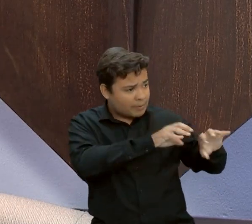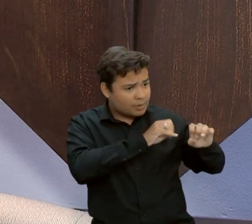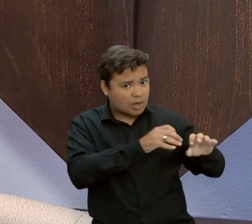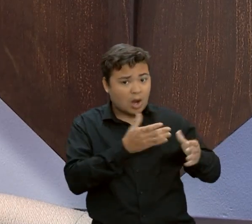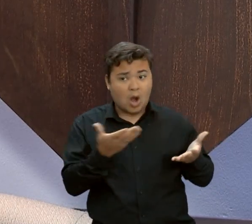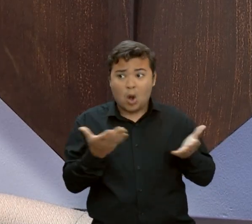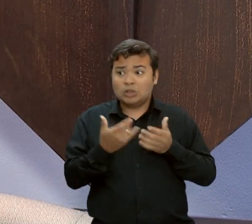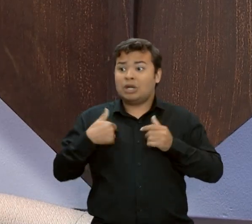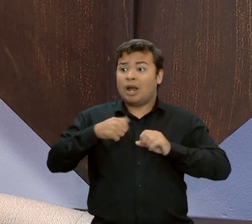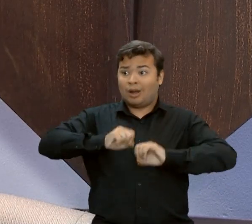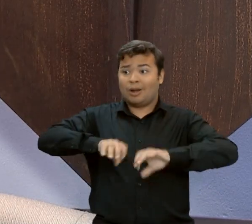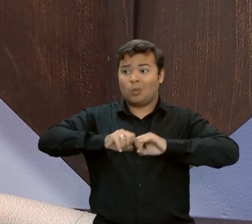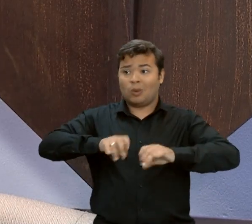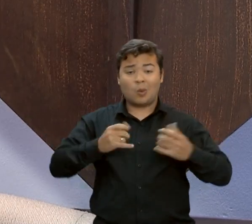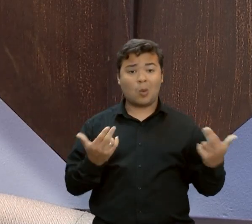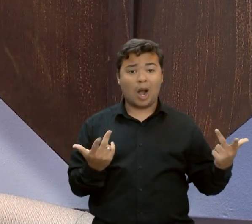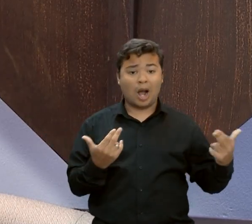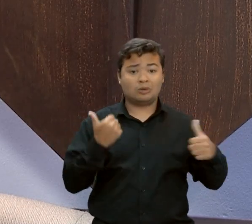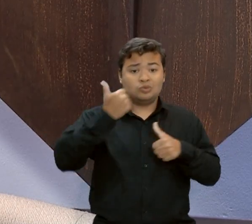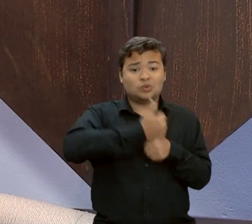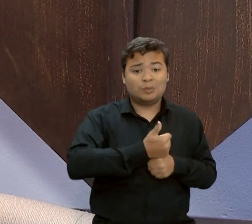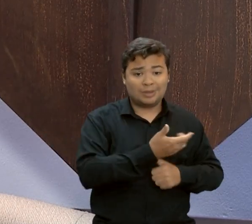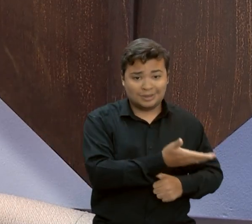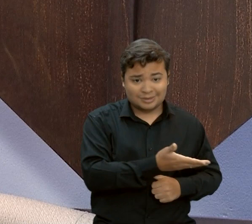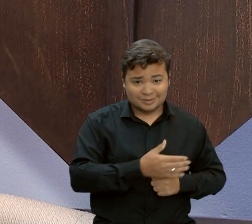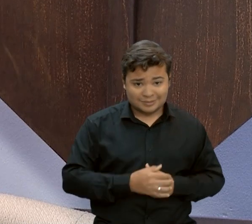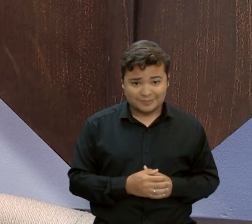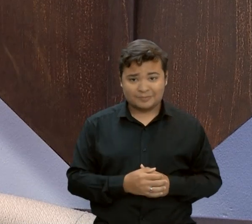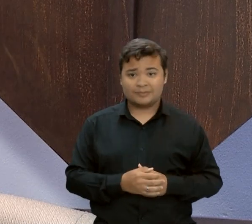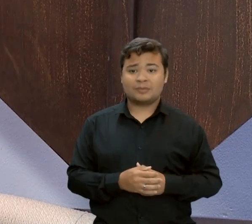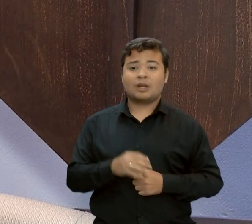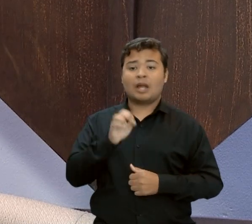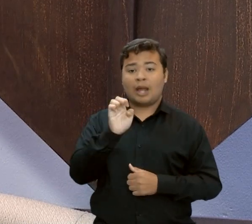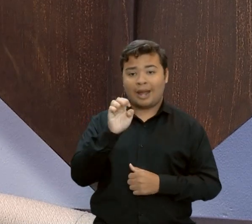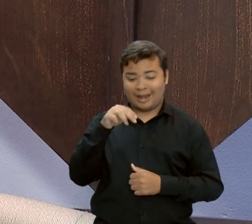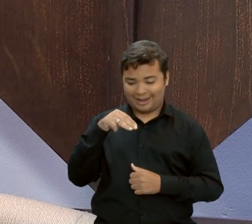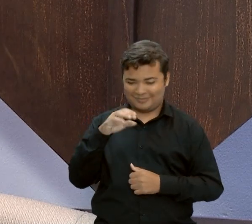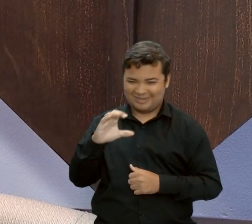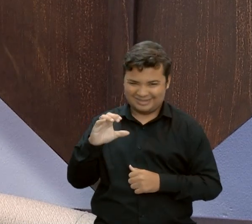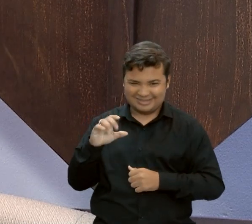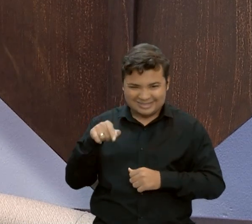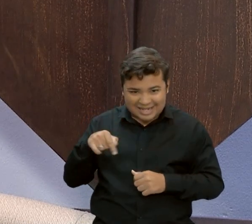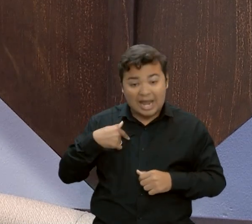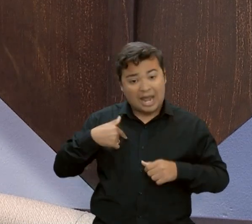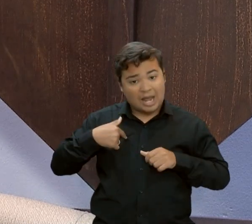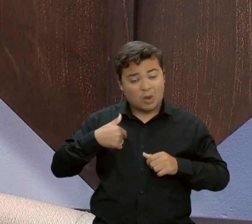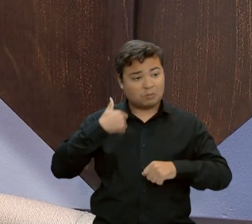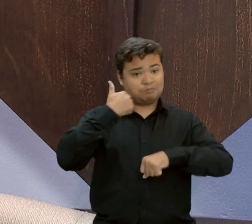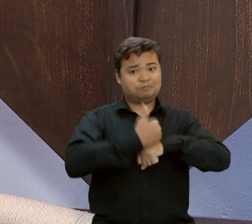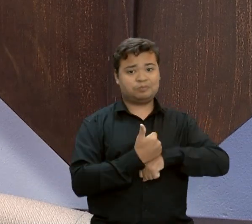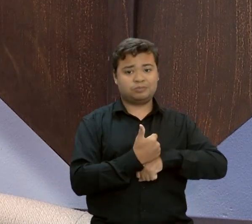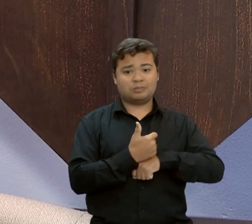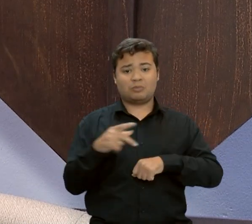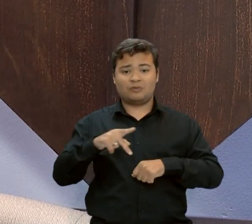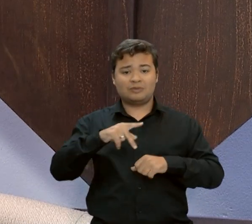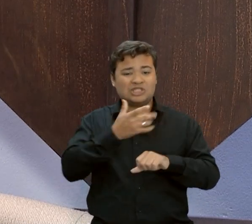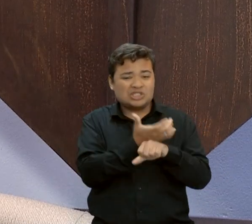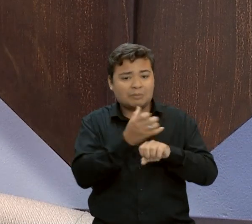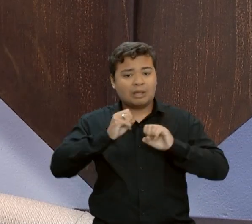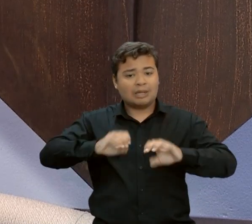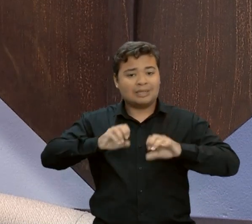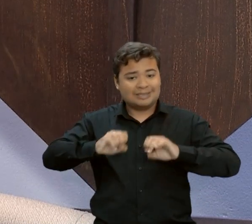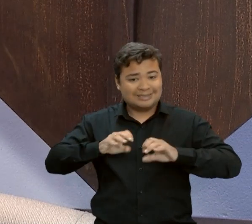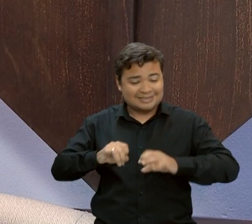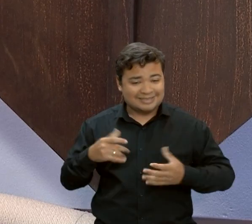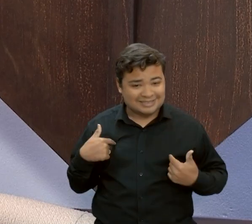ministra atualmente essas disciplinas na Escola de Engenharia Elétrica, Mecânica e de Computação, né? Sou eu, né? Então, eu tenho essas